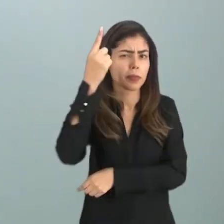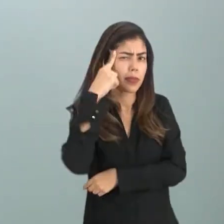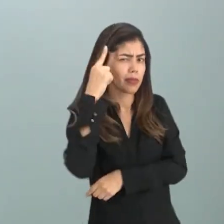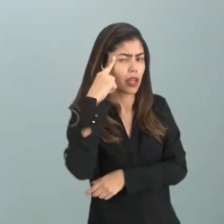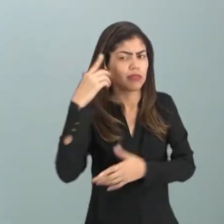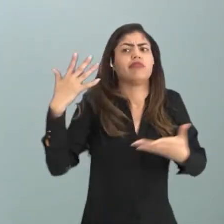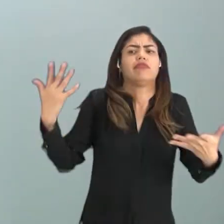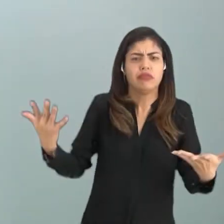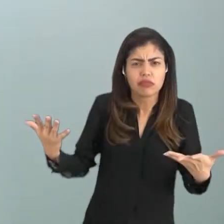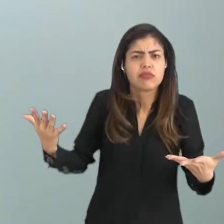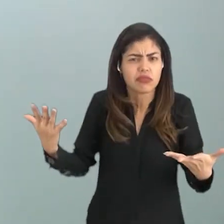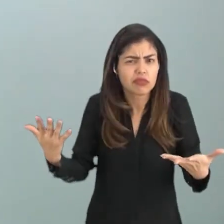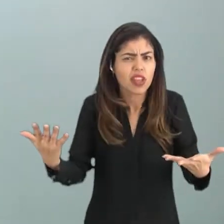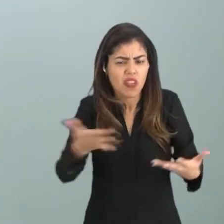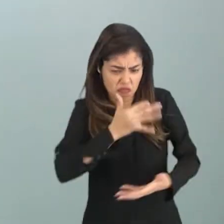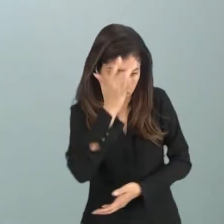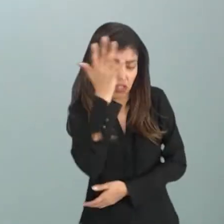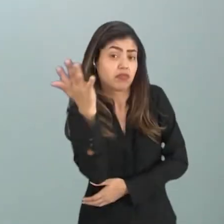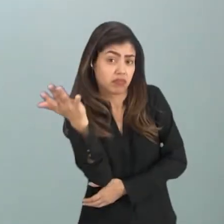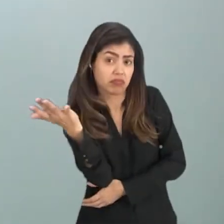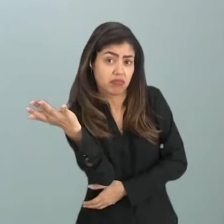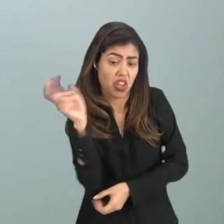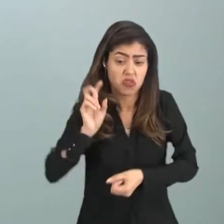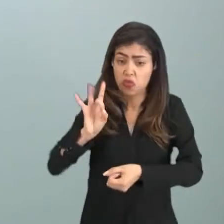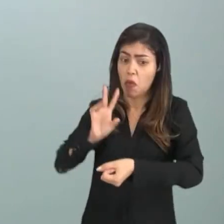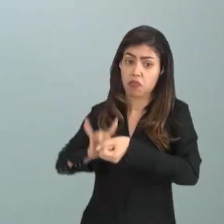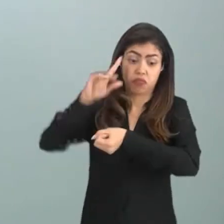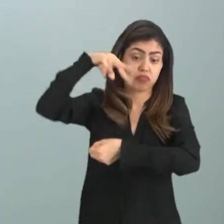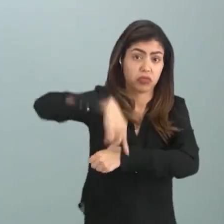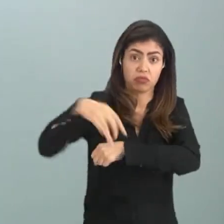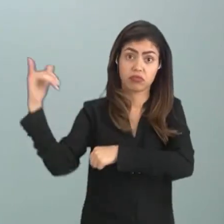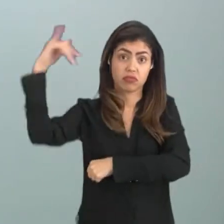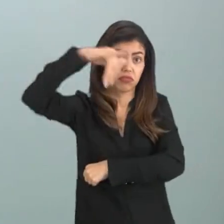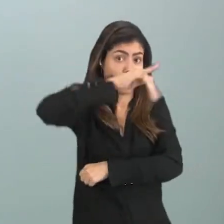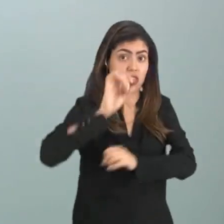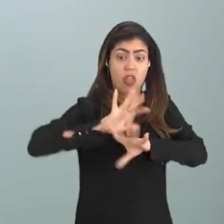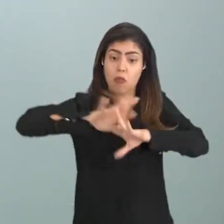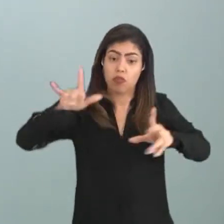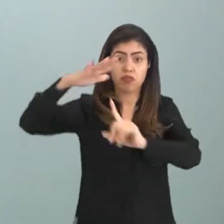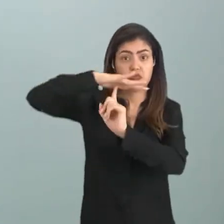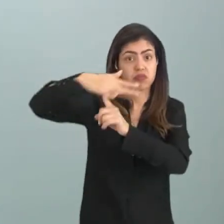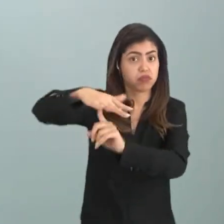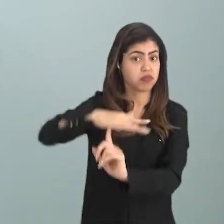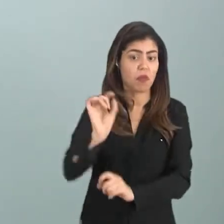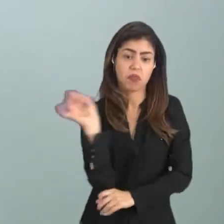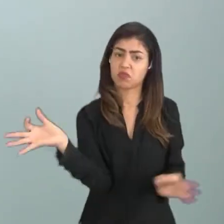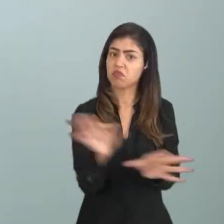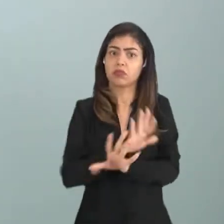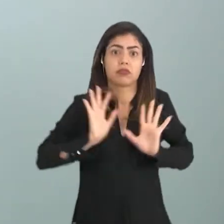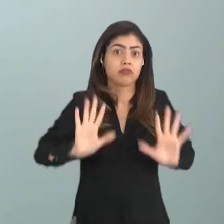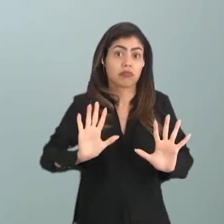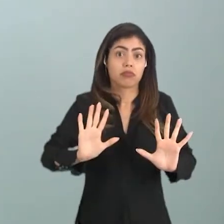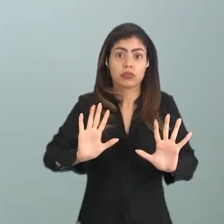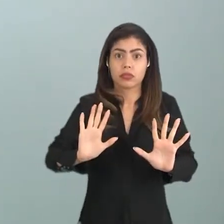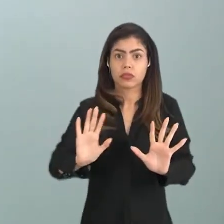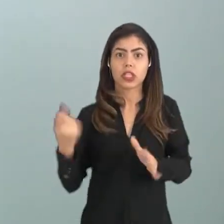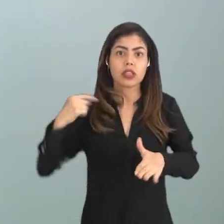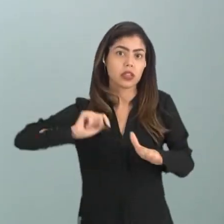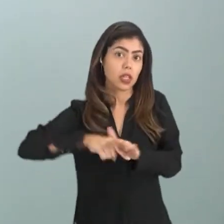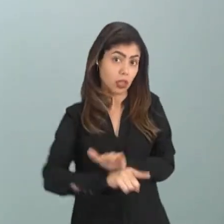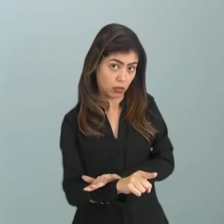imagina, nossa, mas o paraquedismo é muito fácil, é só pular do avião, depois abrir o paraquedas e pronto. Não, dentro